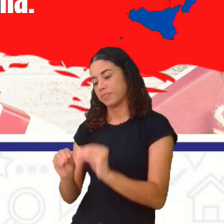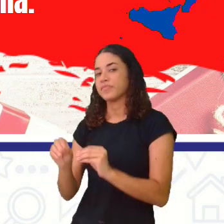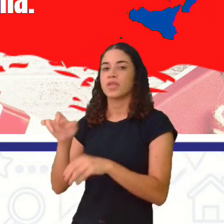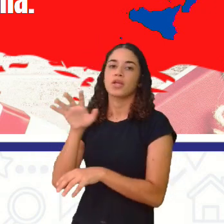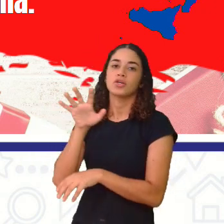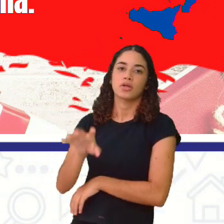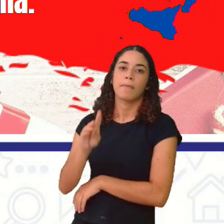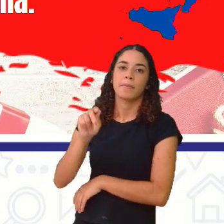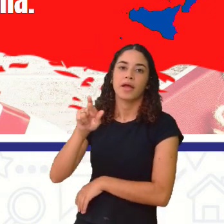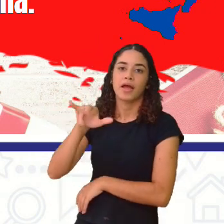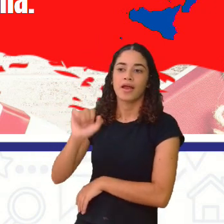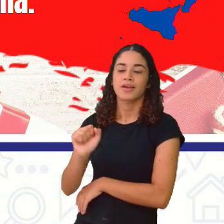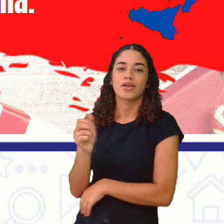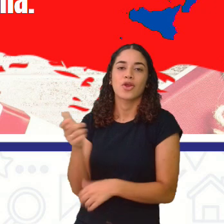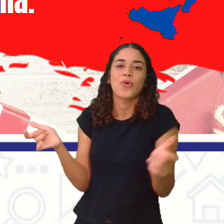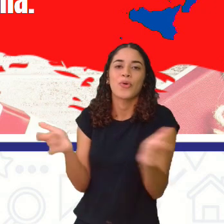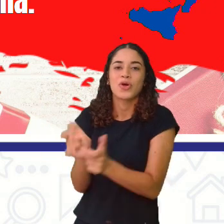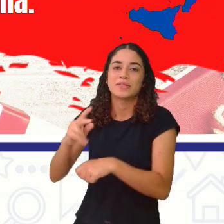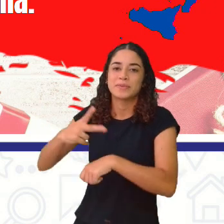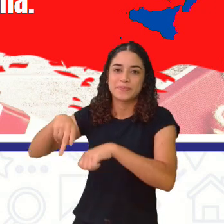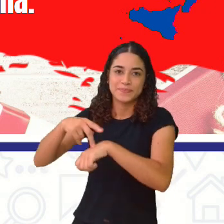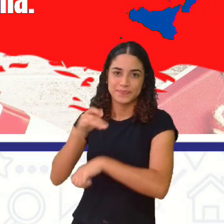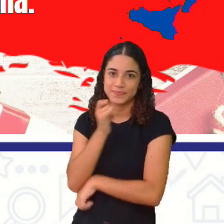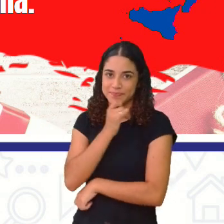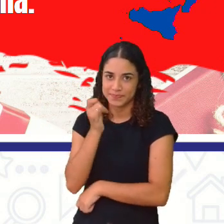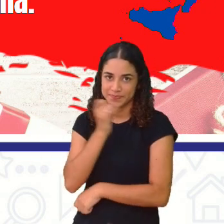onde? Na Itália, certo? Em